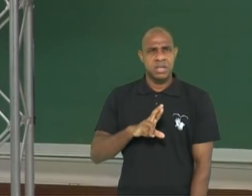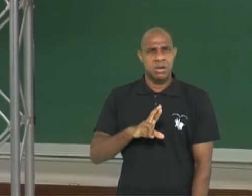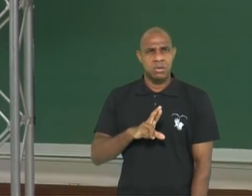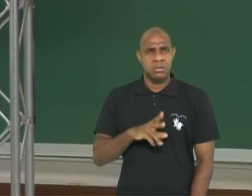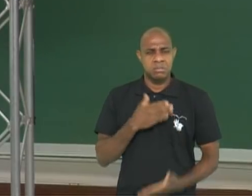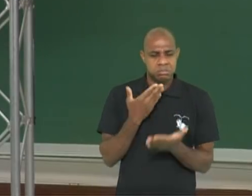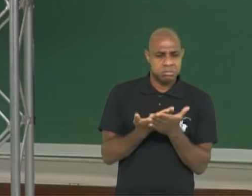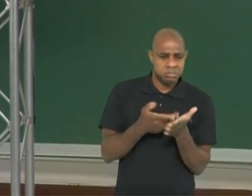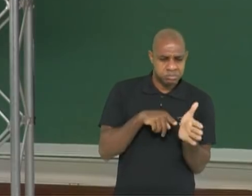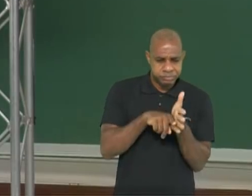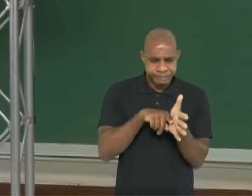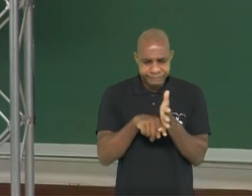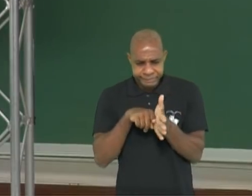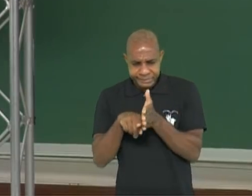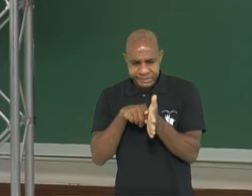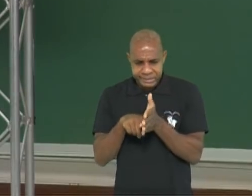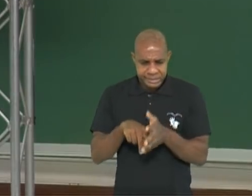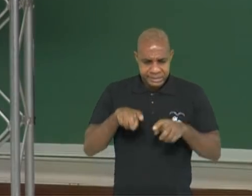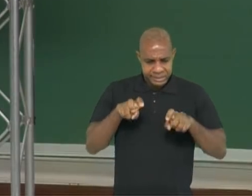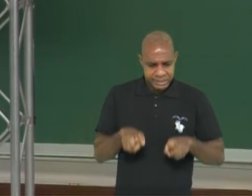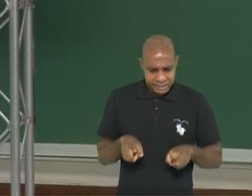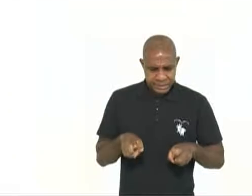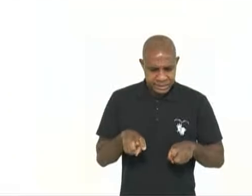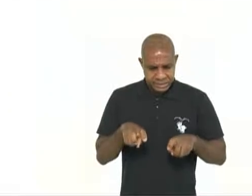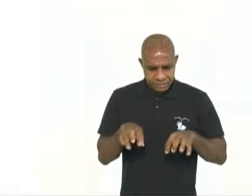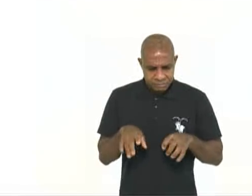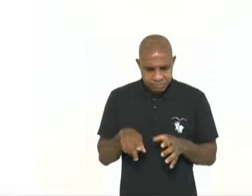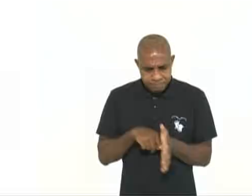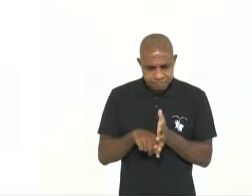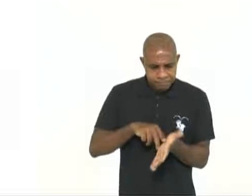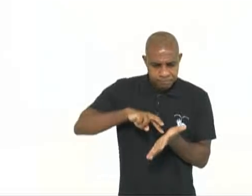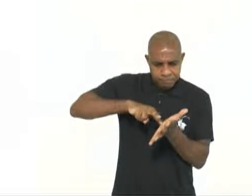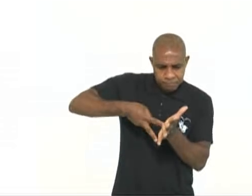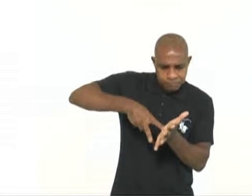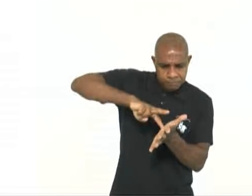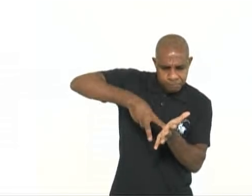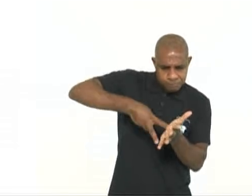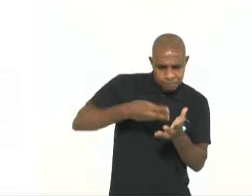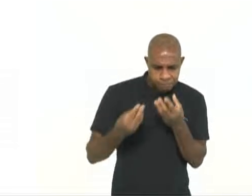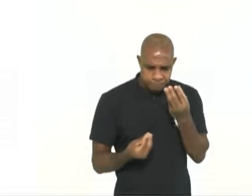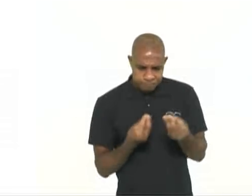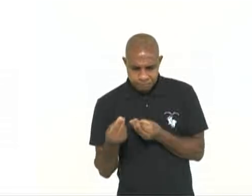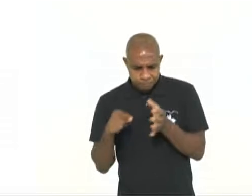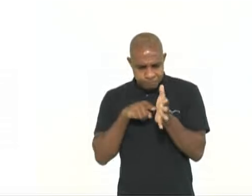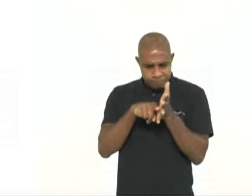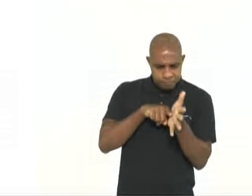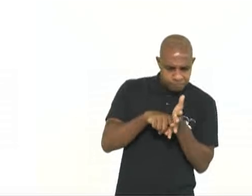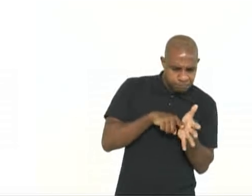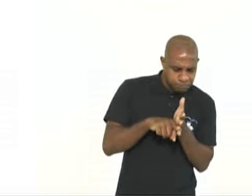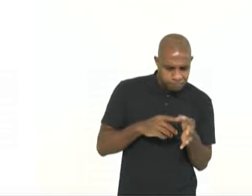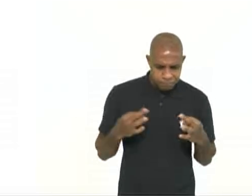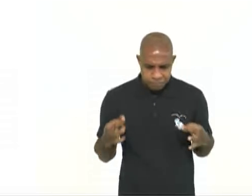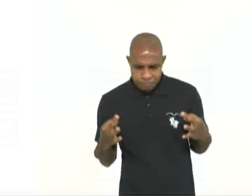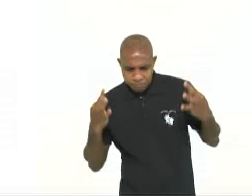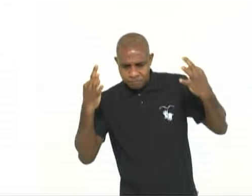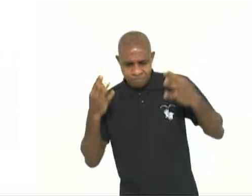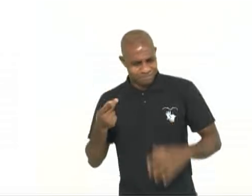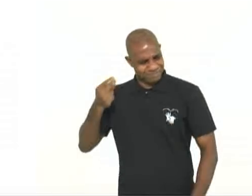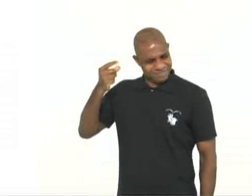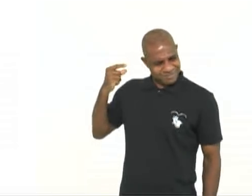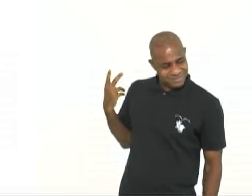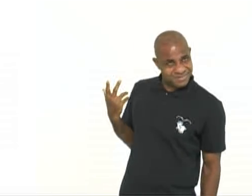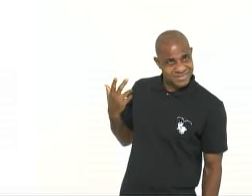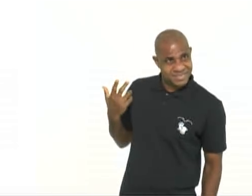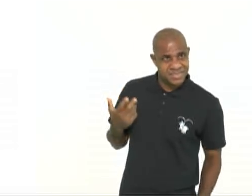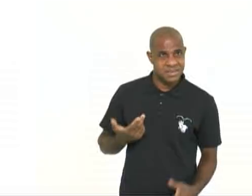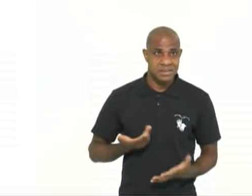estudos astronômicos sentado à sua mesa com um par de compassos, analisando com produções, com tecnologias rudimentares?